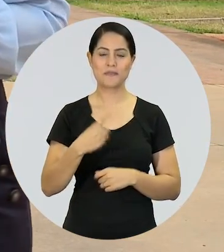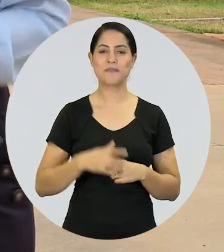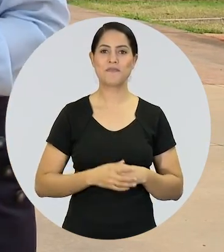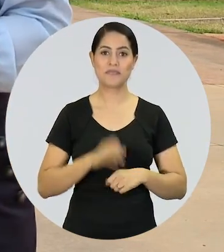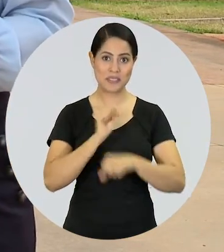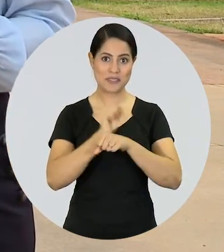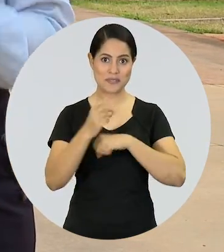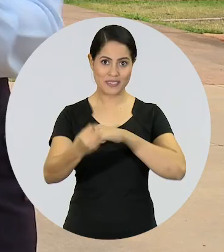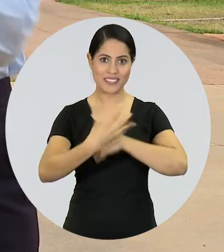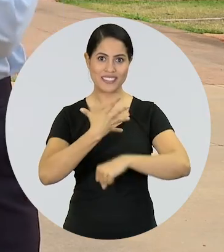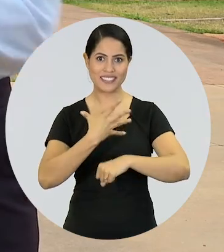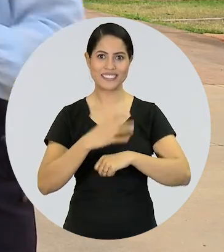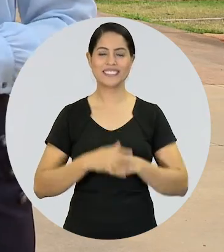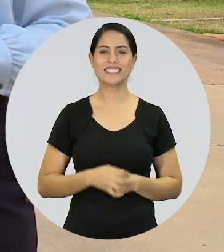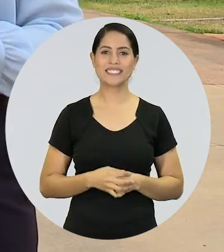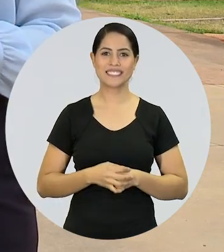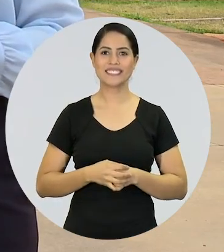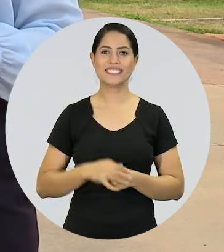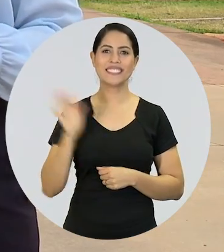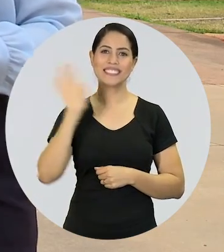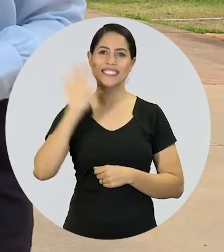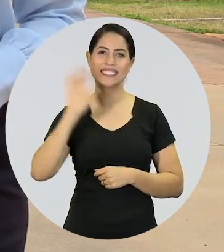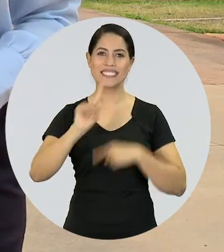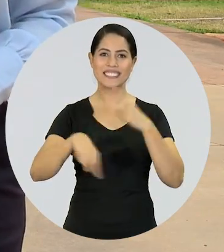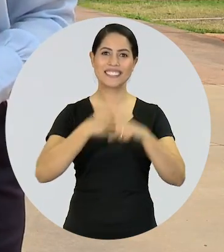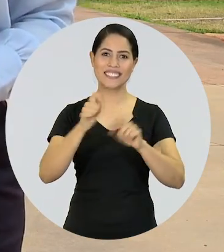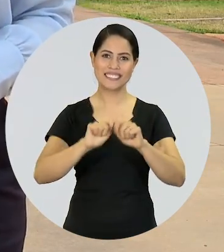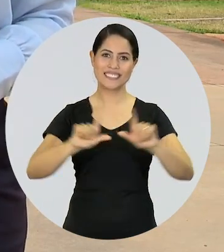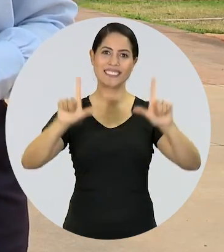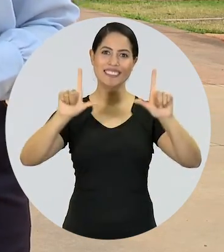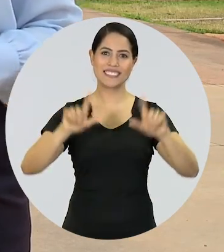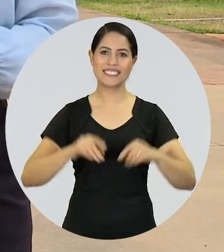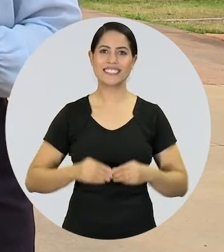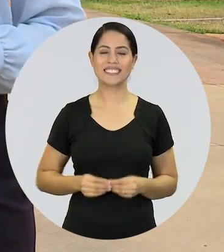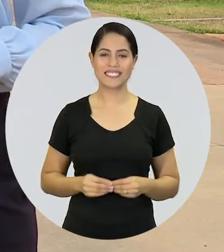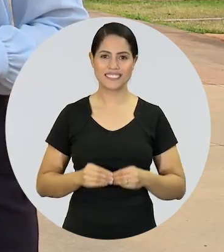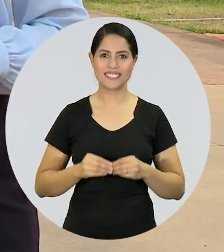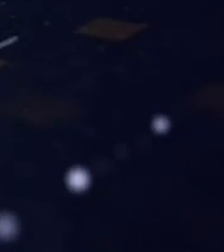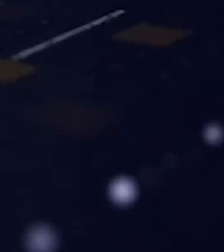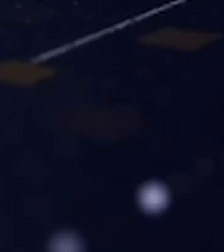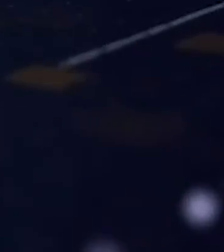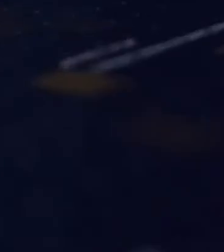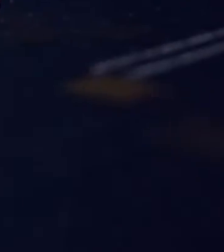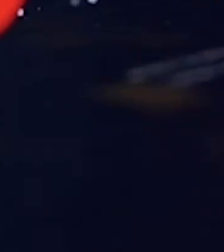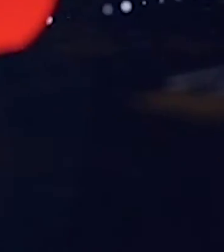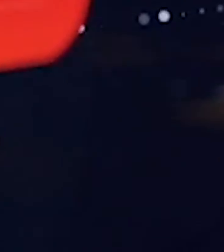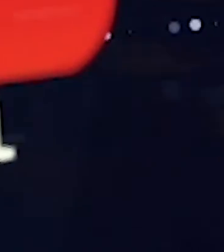47 31. Fico esperando a sua mensagem. Tchau, tchau e até o próximo programa.